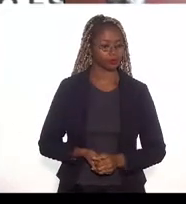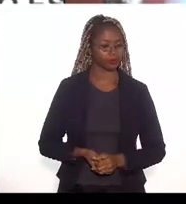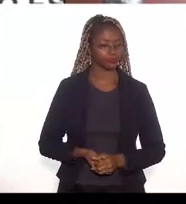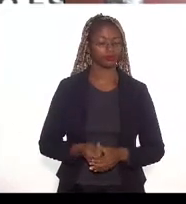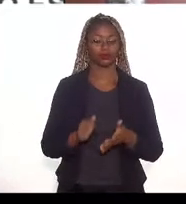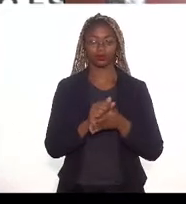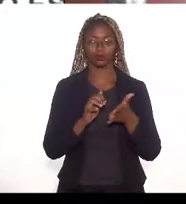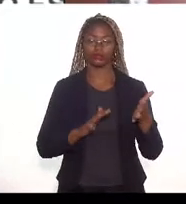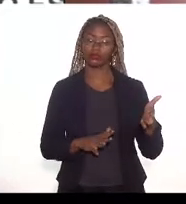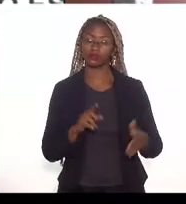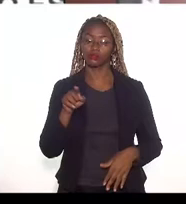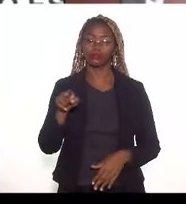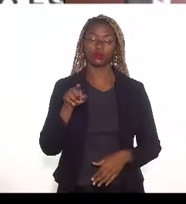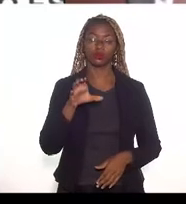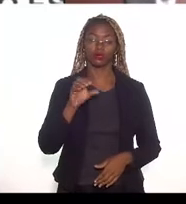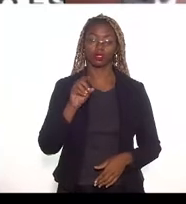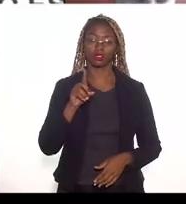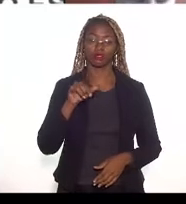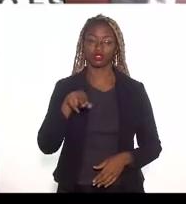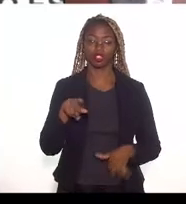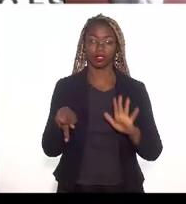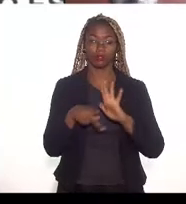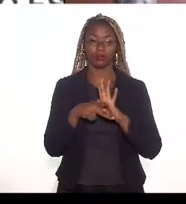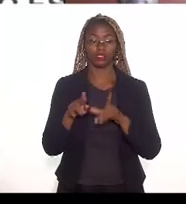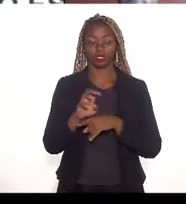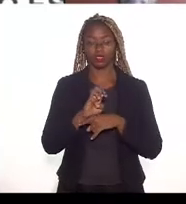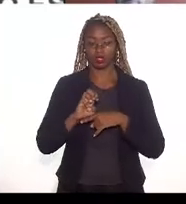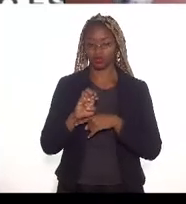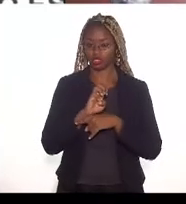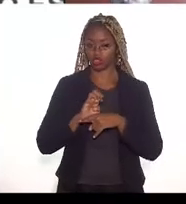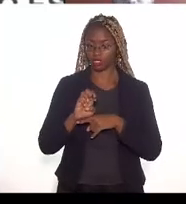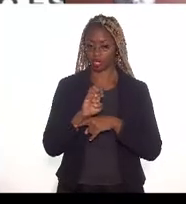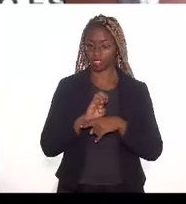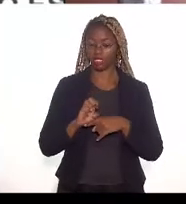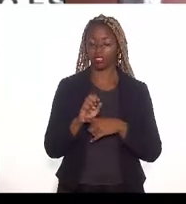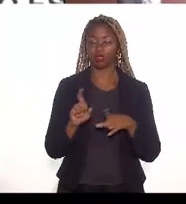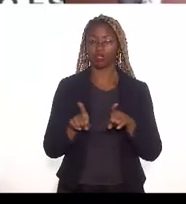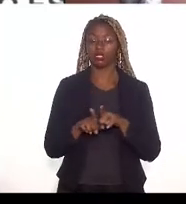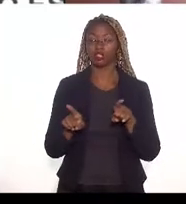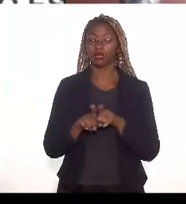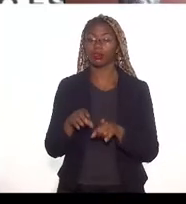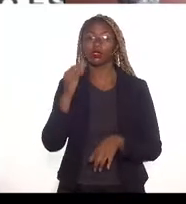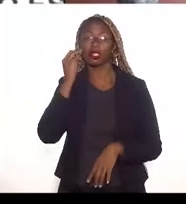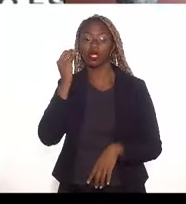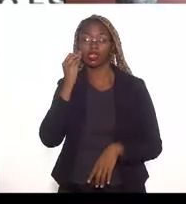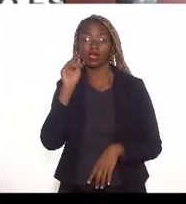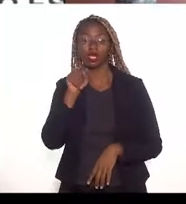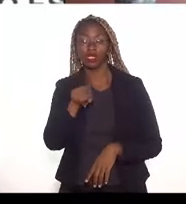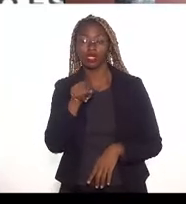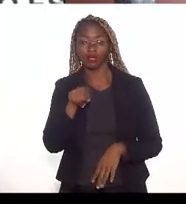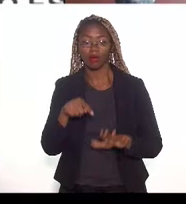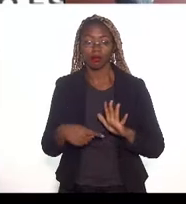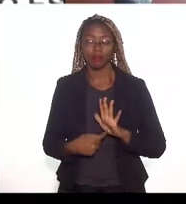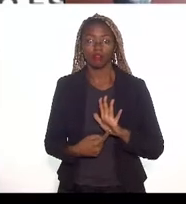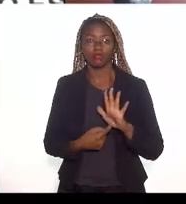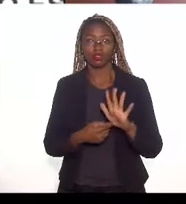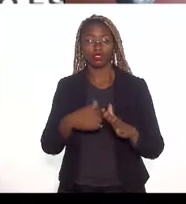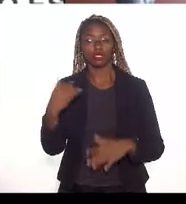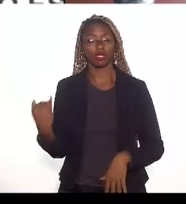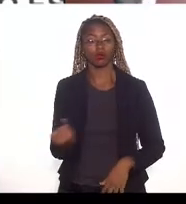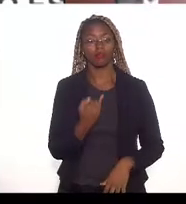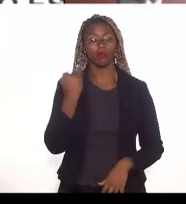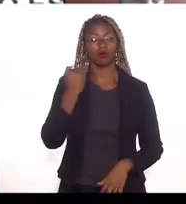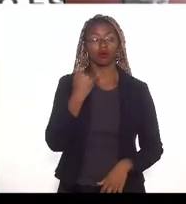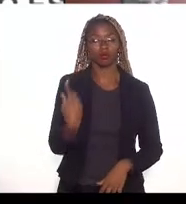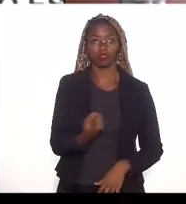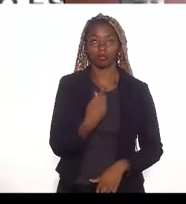atividades da CODIM enquanto órgão do Estado de fomento e buscando, dessa forma, demonstrar a relevância da companhia.